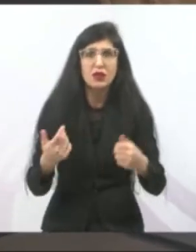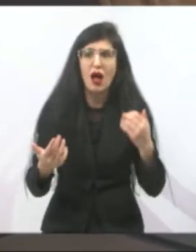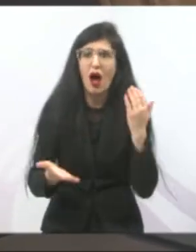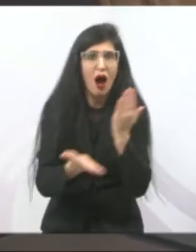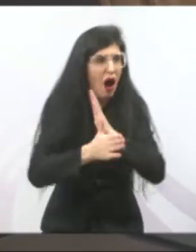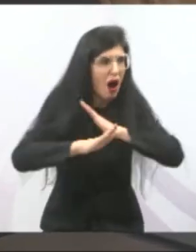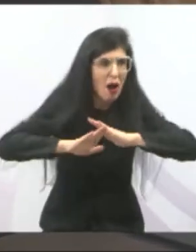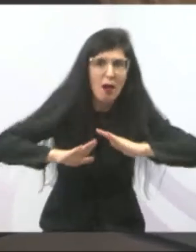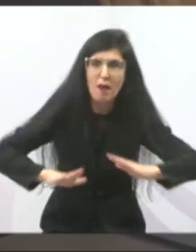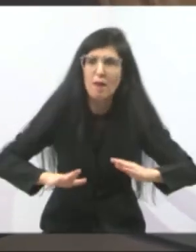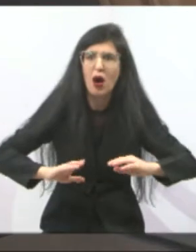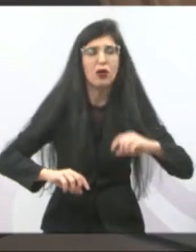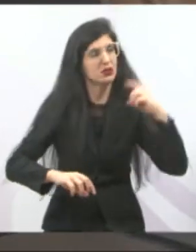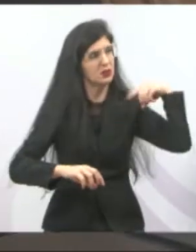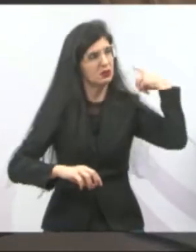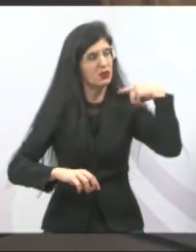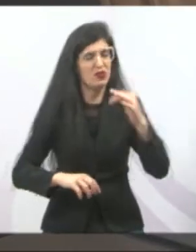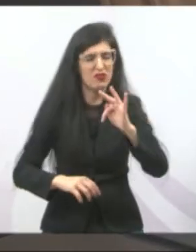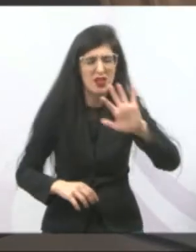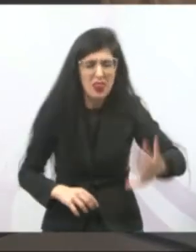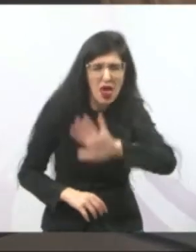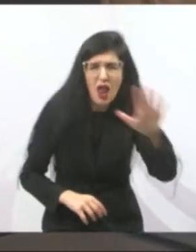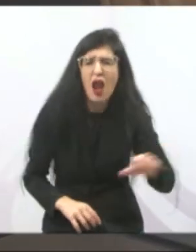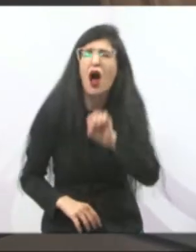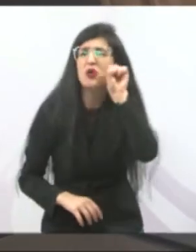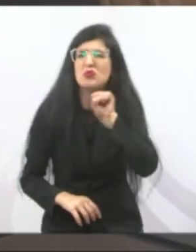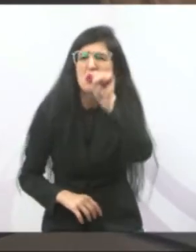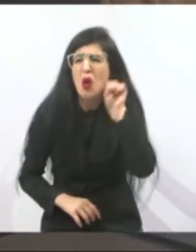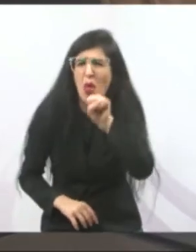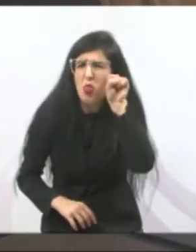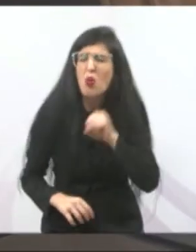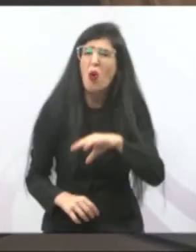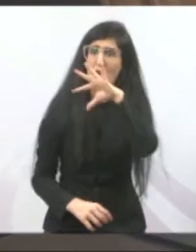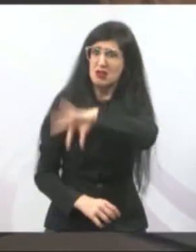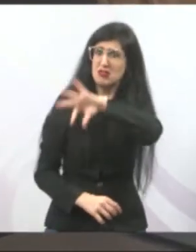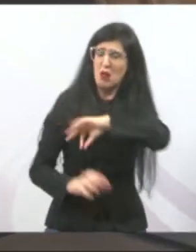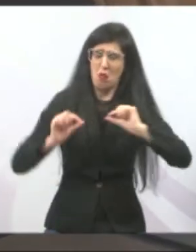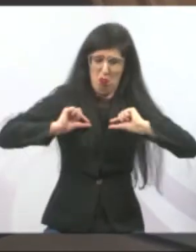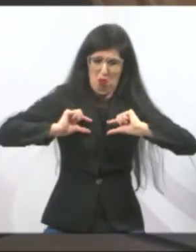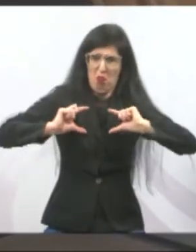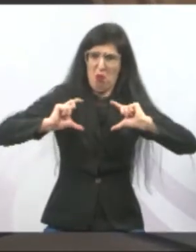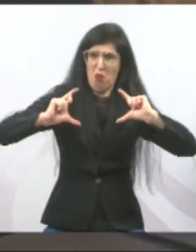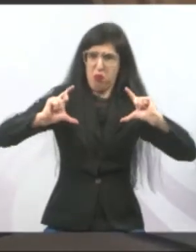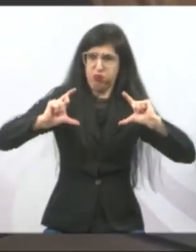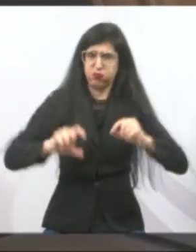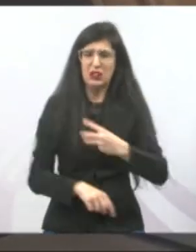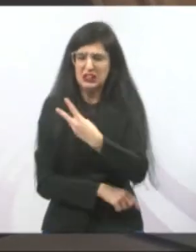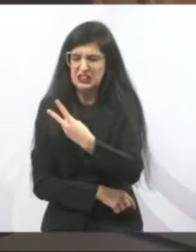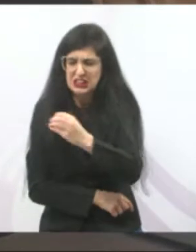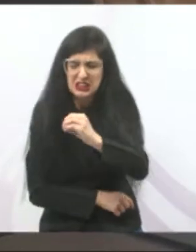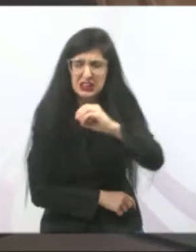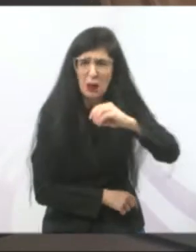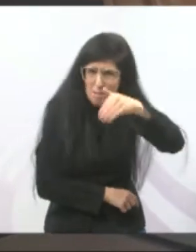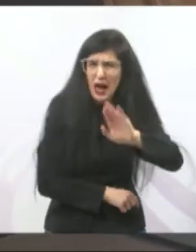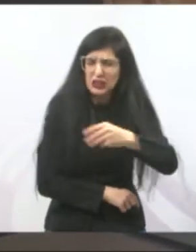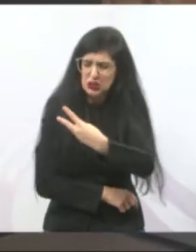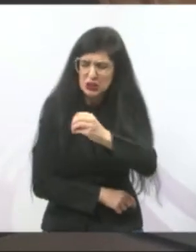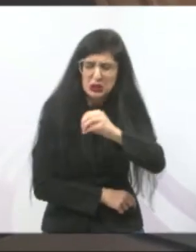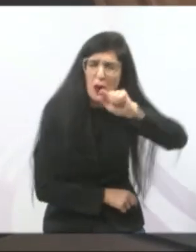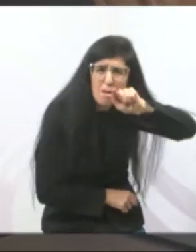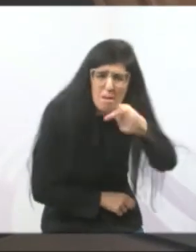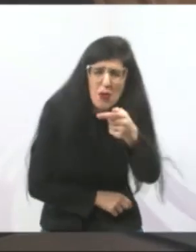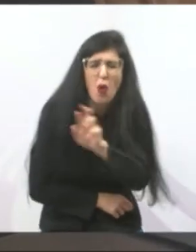Moção número 107. Moção congratulatória aos membros da Defesa Civil de Jacareí